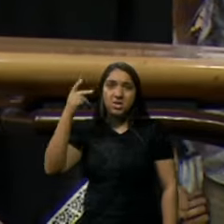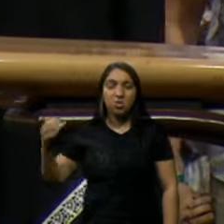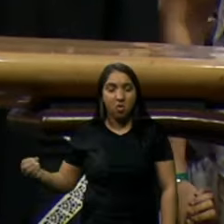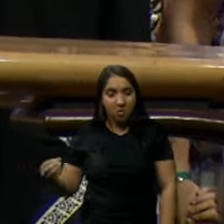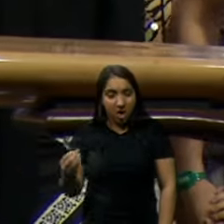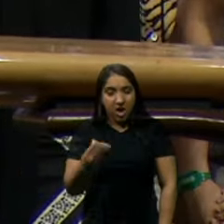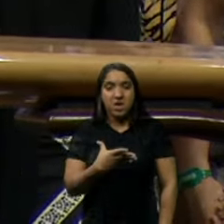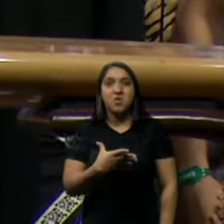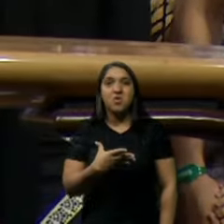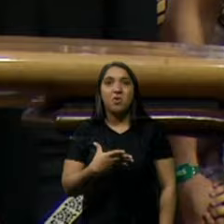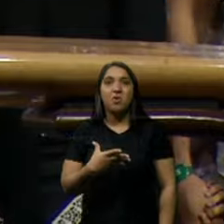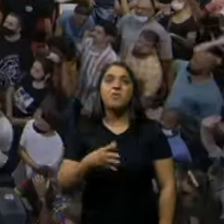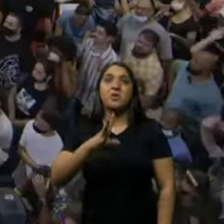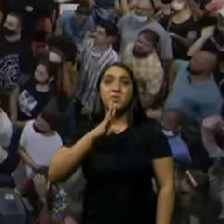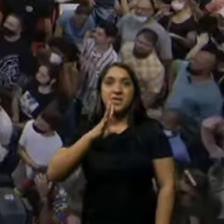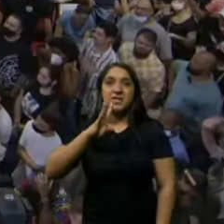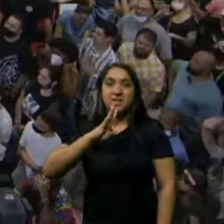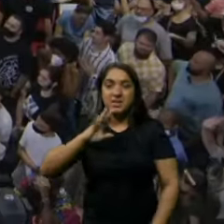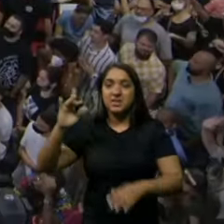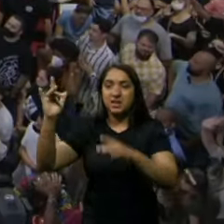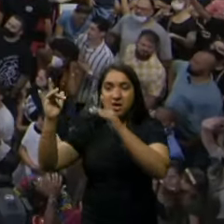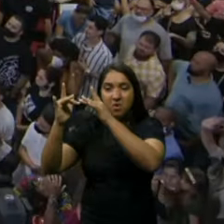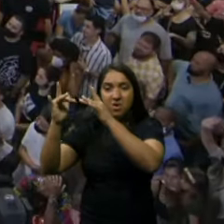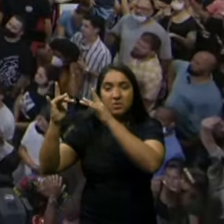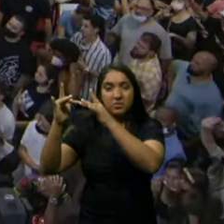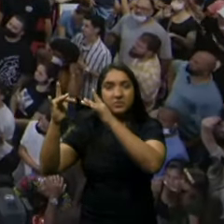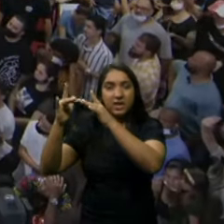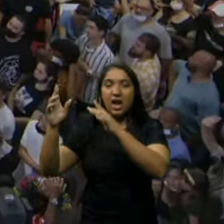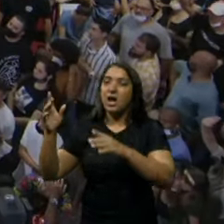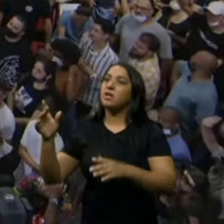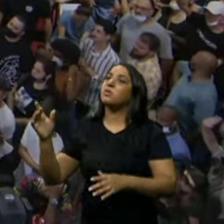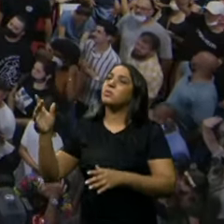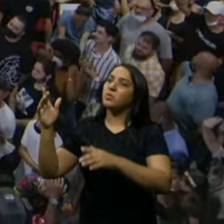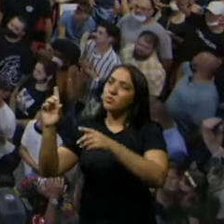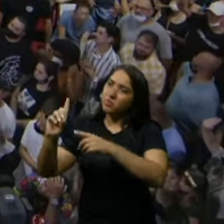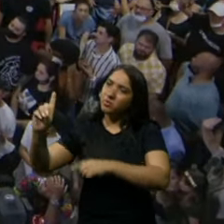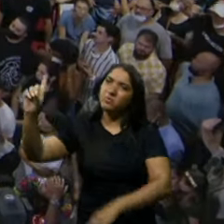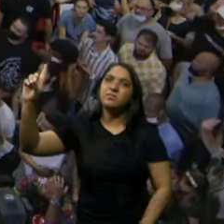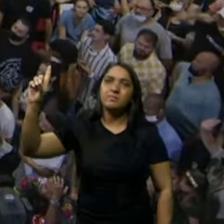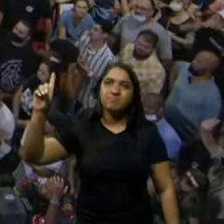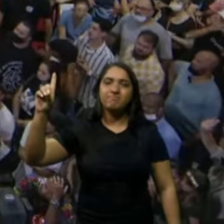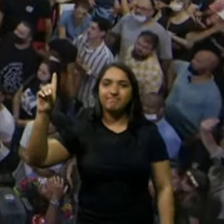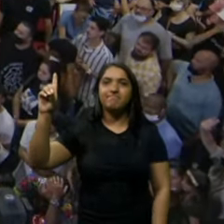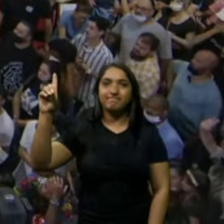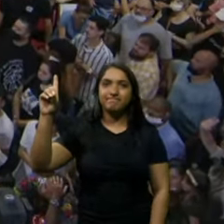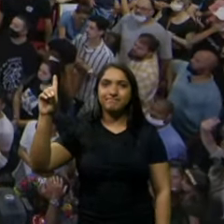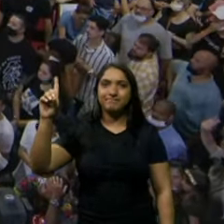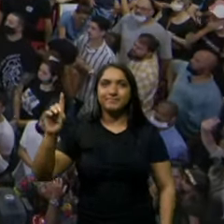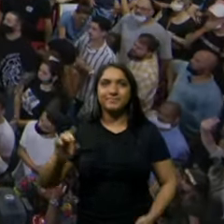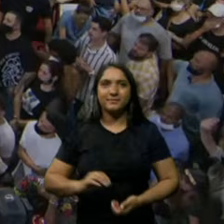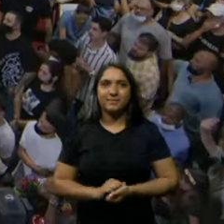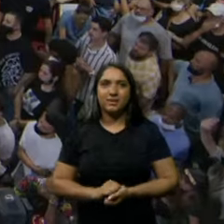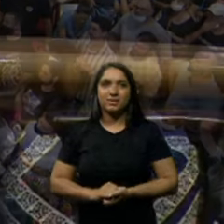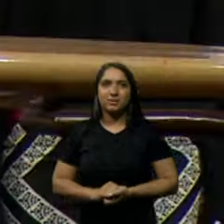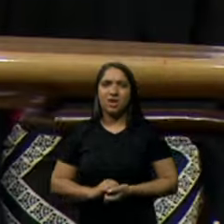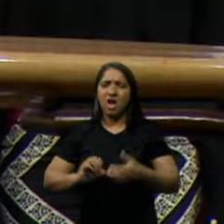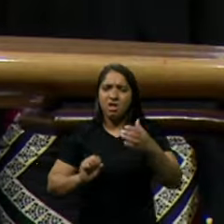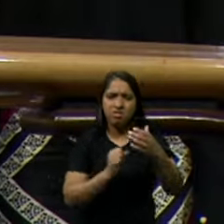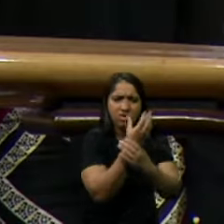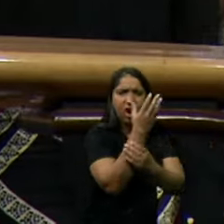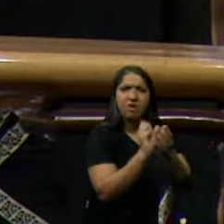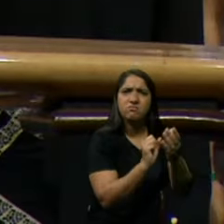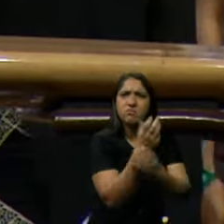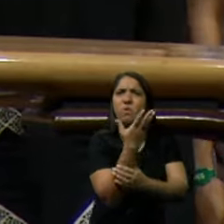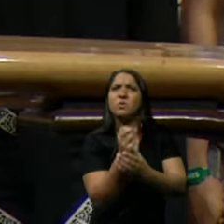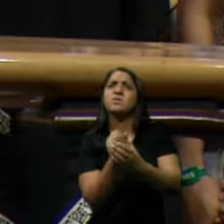Deus como nós já estamos começando vendo acontecer aqui tá acontecendo está